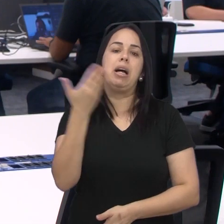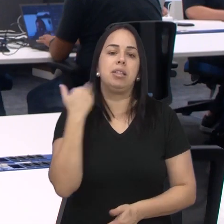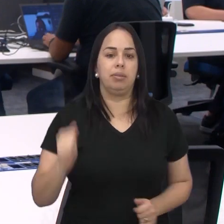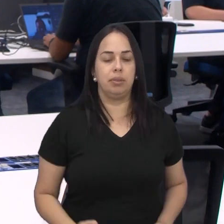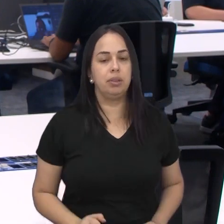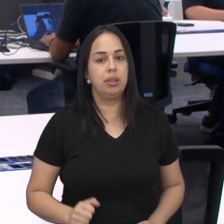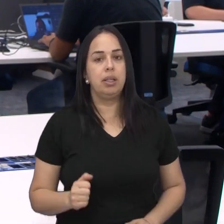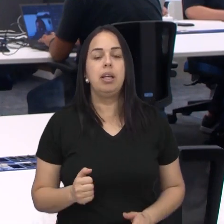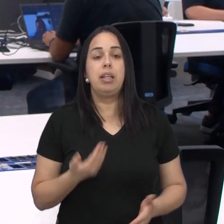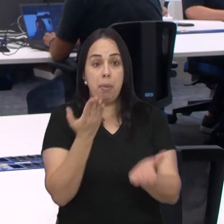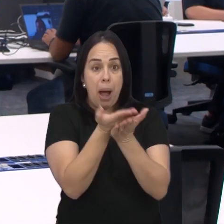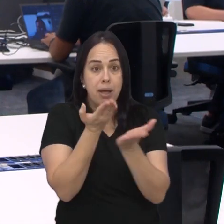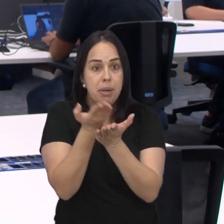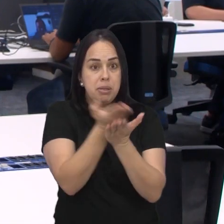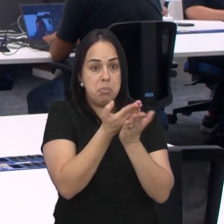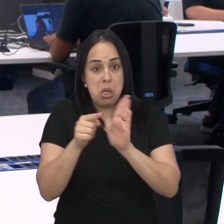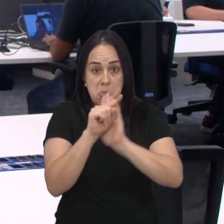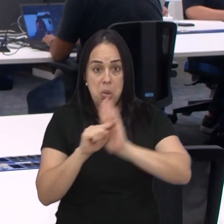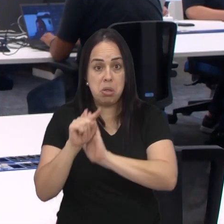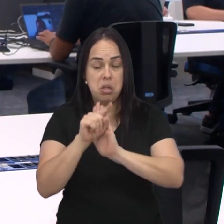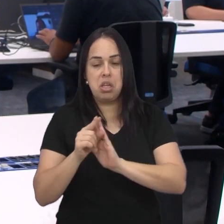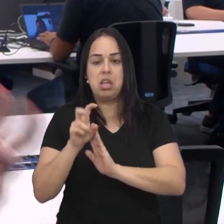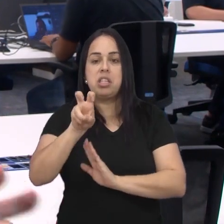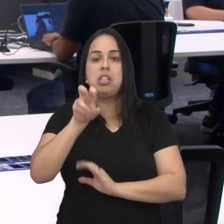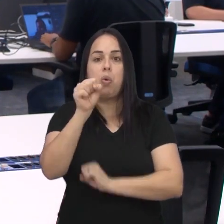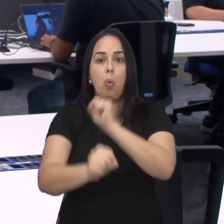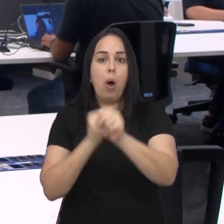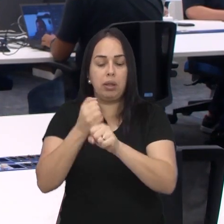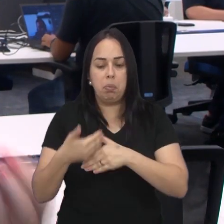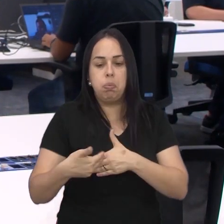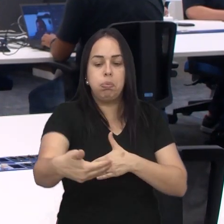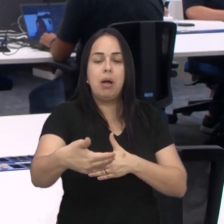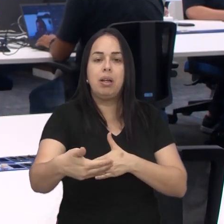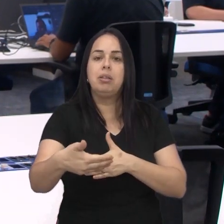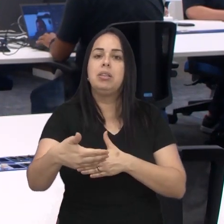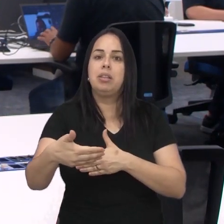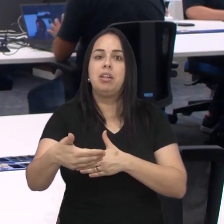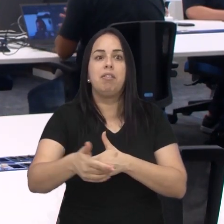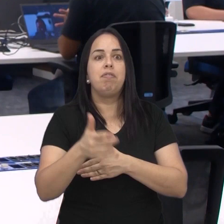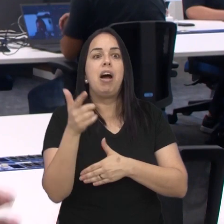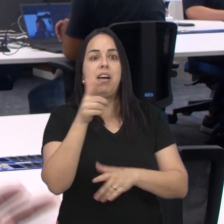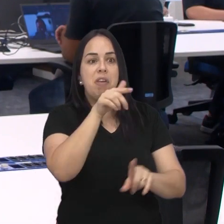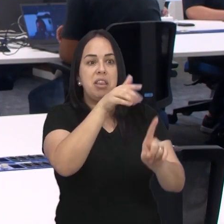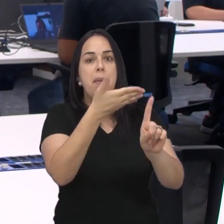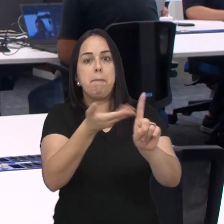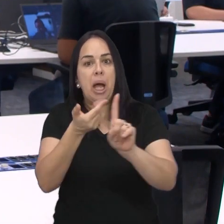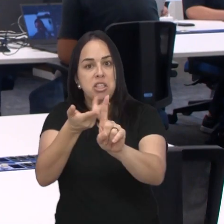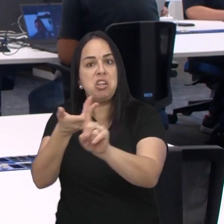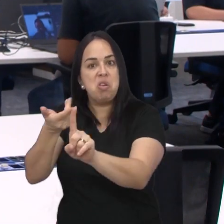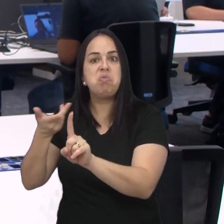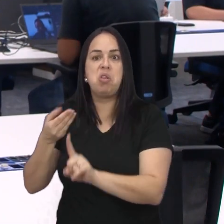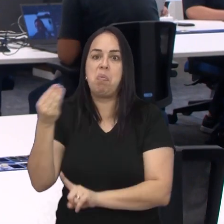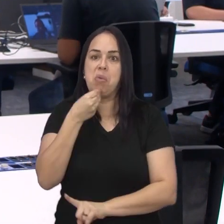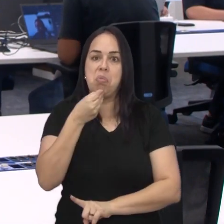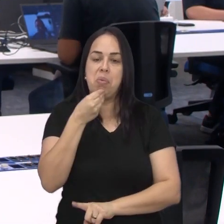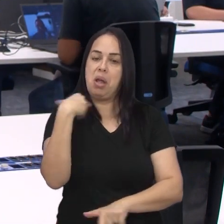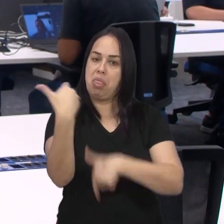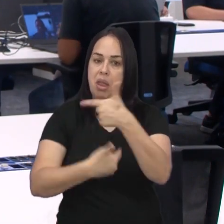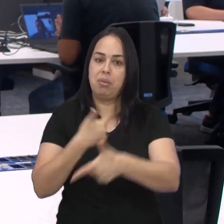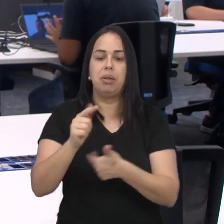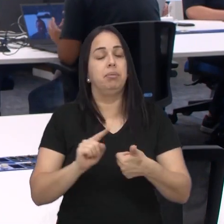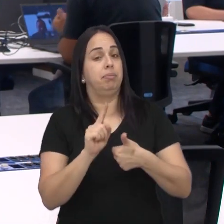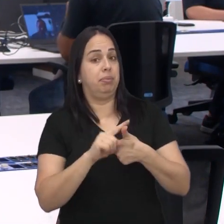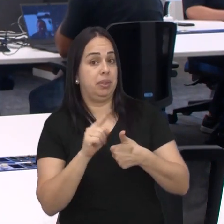estudo que nos próximos 5 anos, algumas áreas, alguns cargos serão mais recrutados ali, procurados